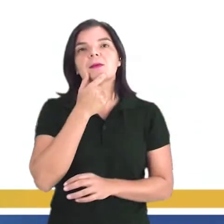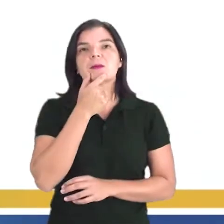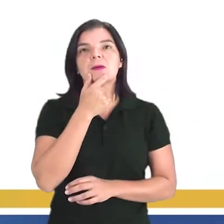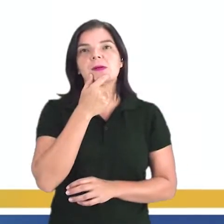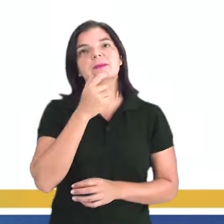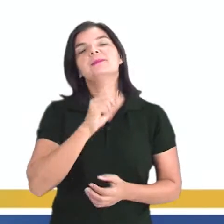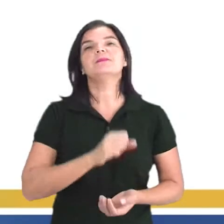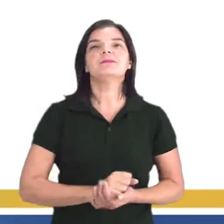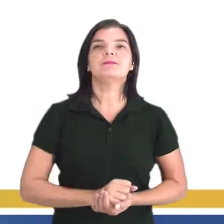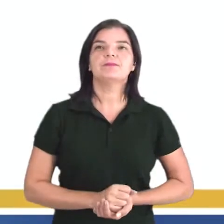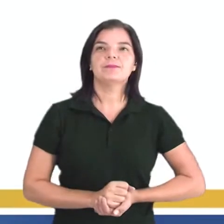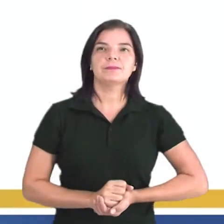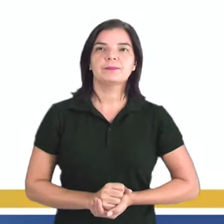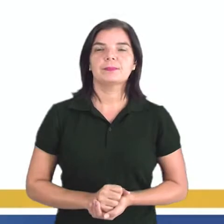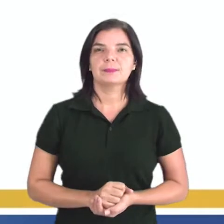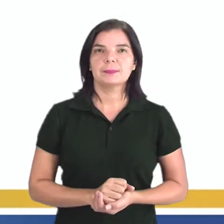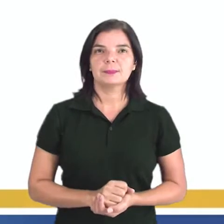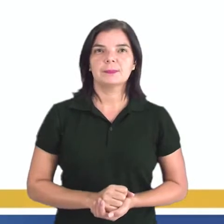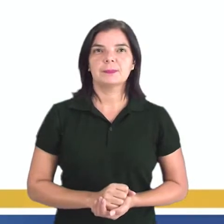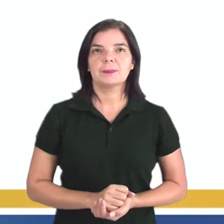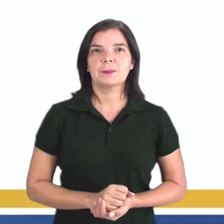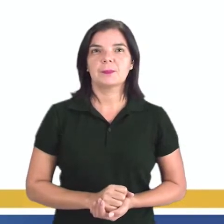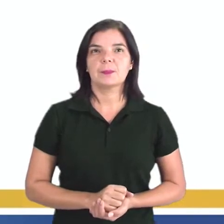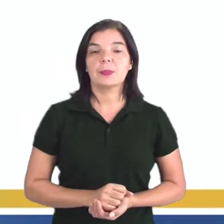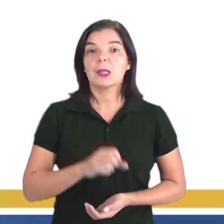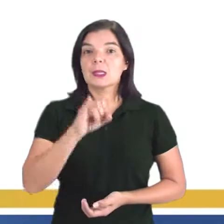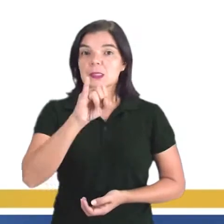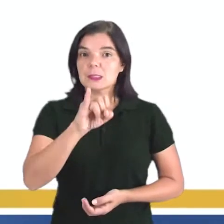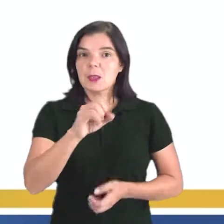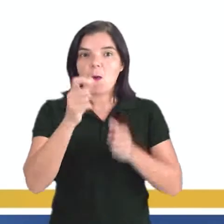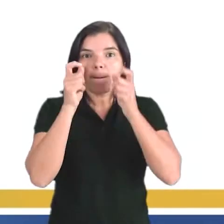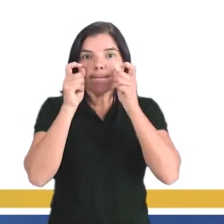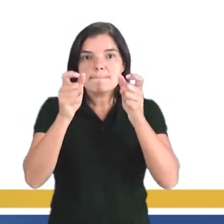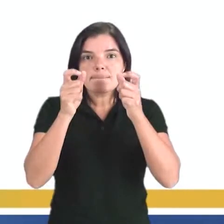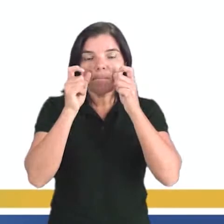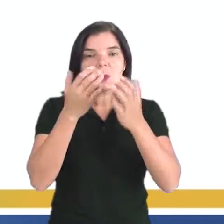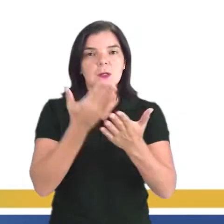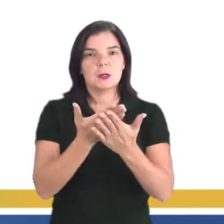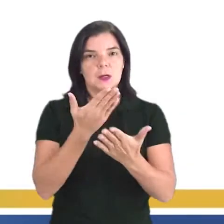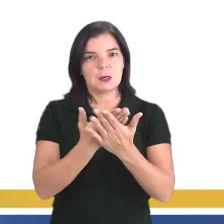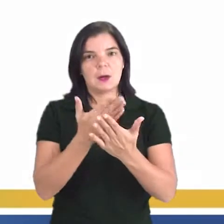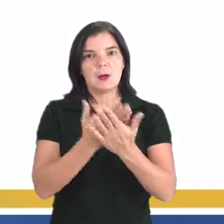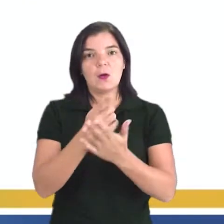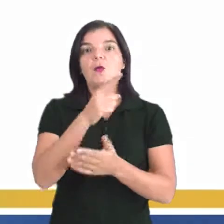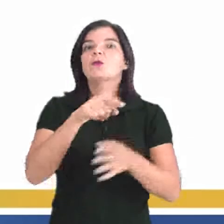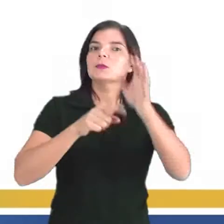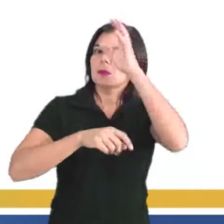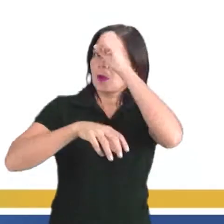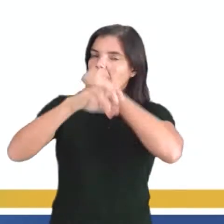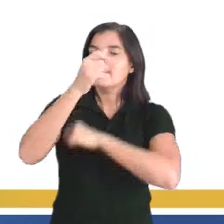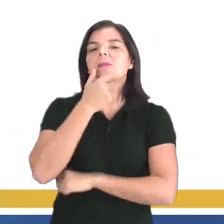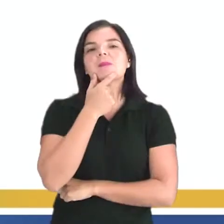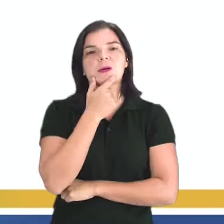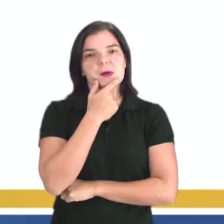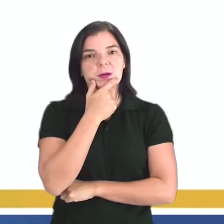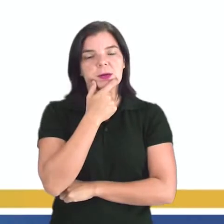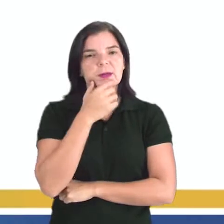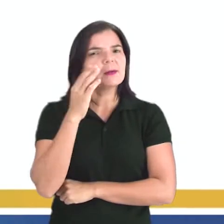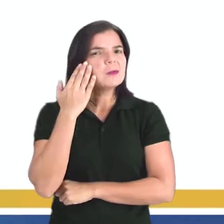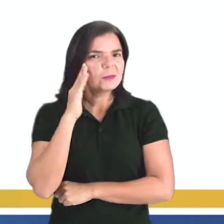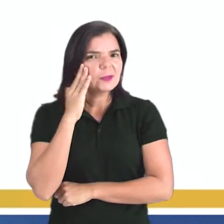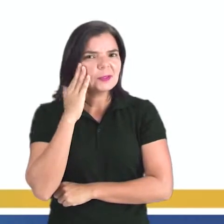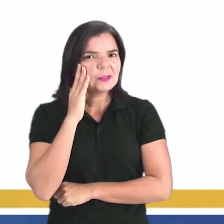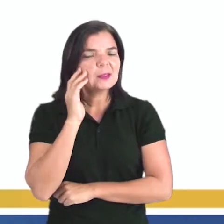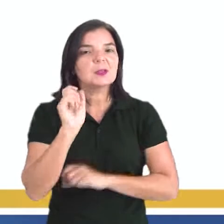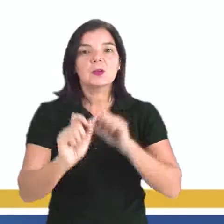this class, you will learn English. Se você prestar atenção nessa aula, você aprenderá inglês. Vocês entenderam